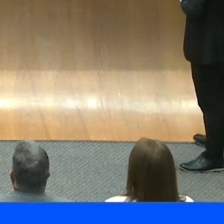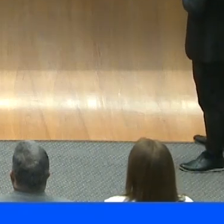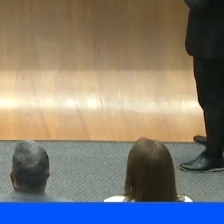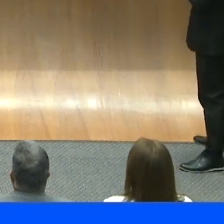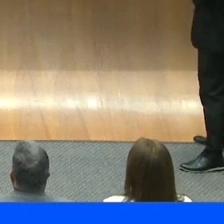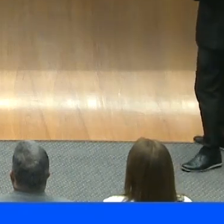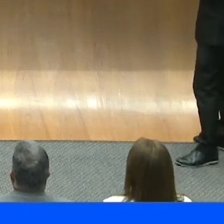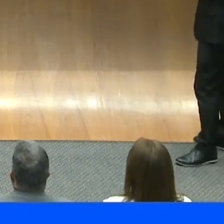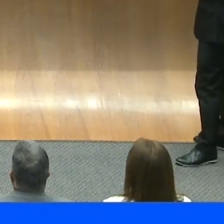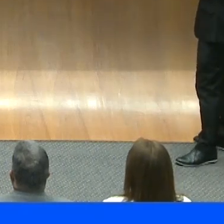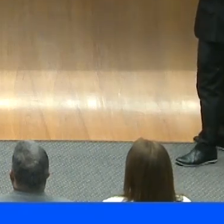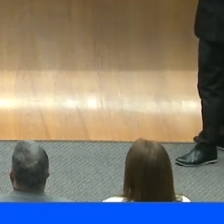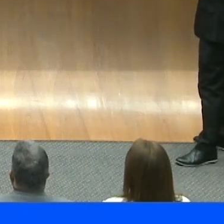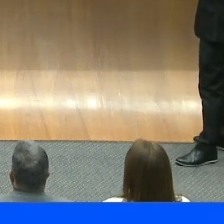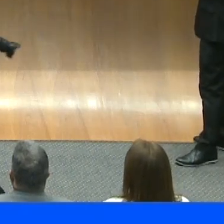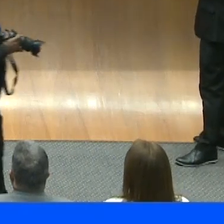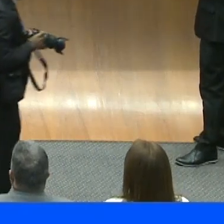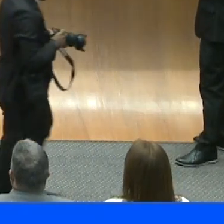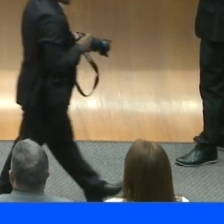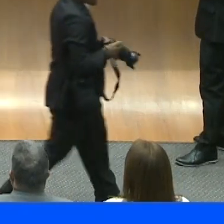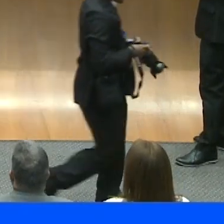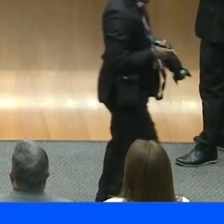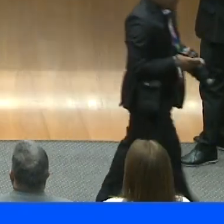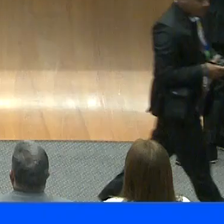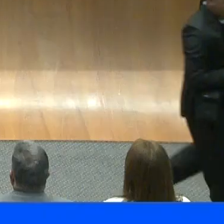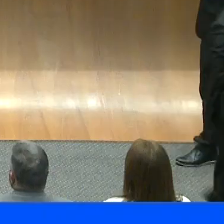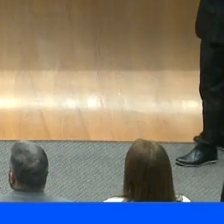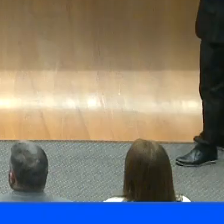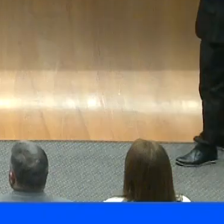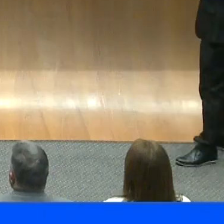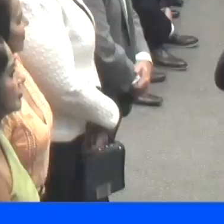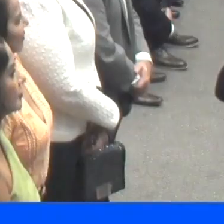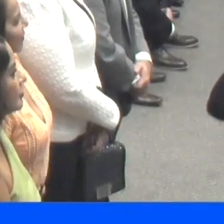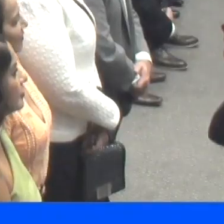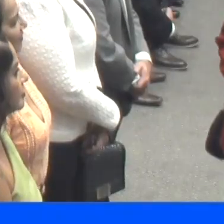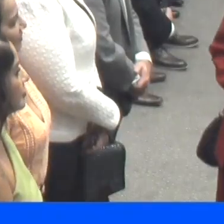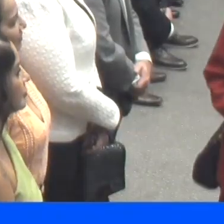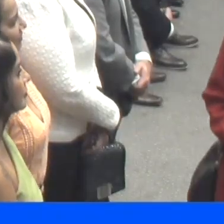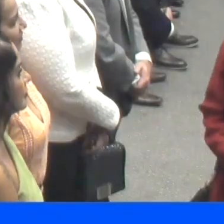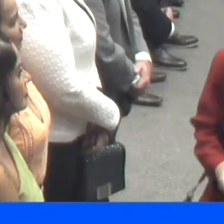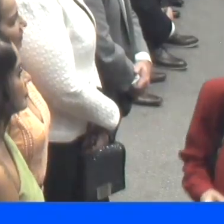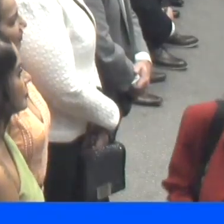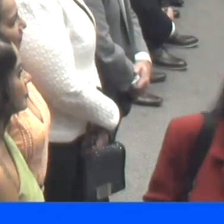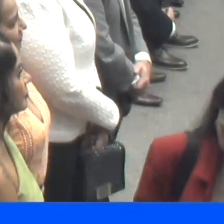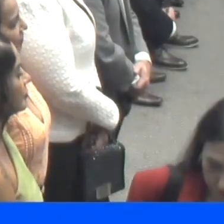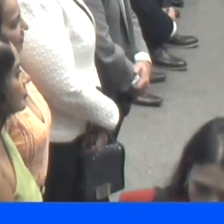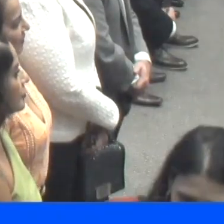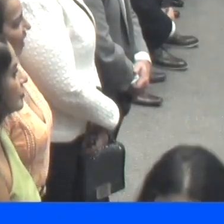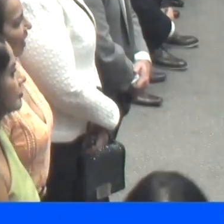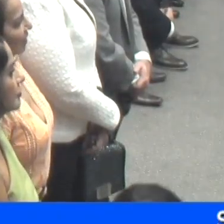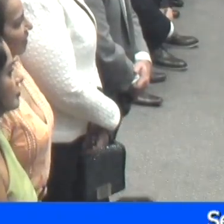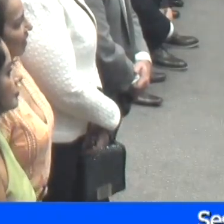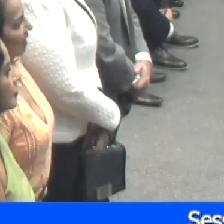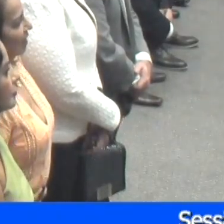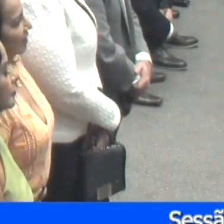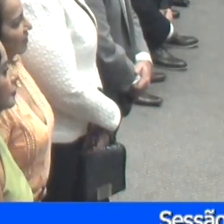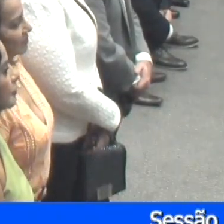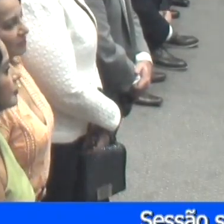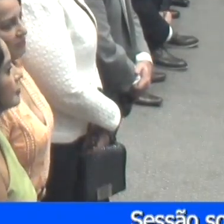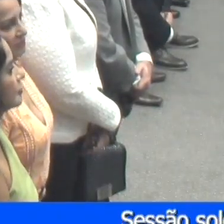Caía do invasor a braça estranha, surgia do direito a luz dourada.